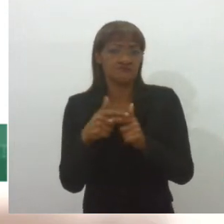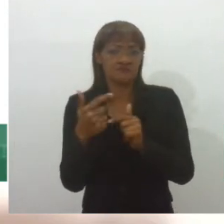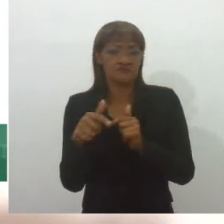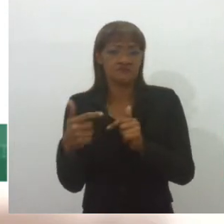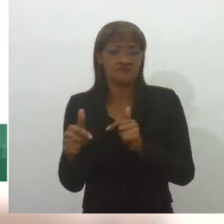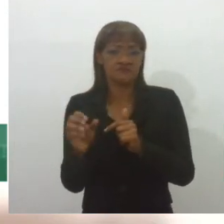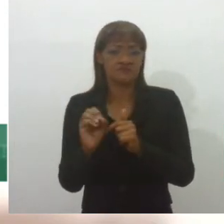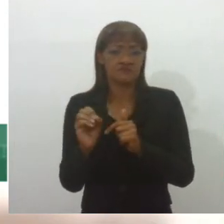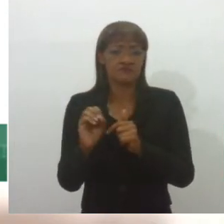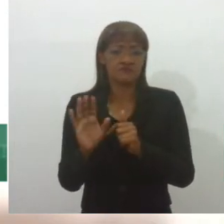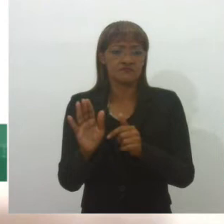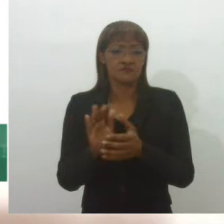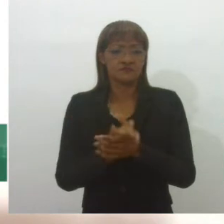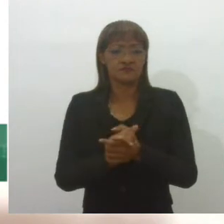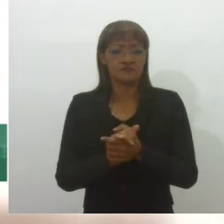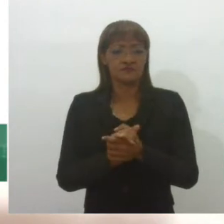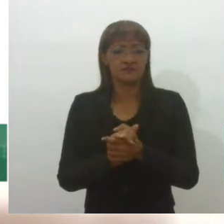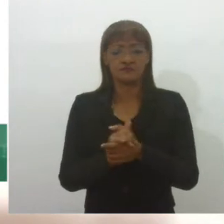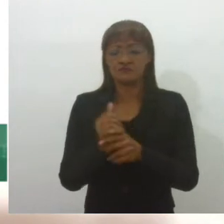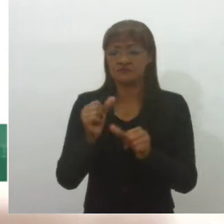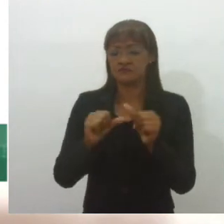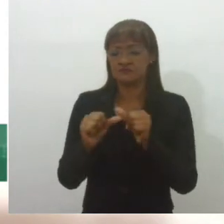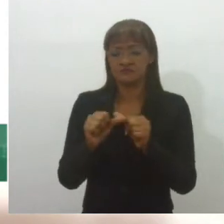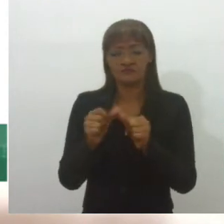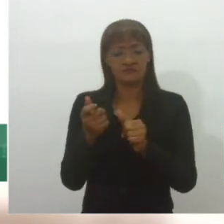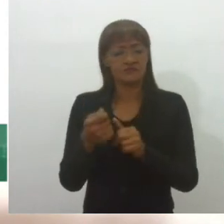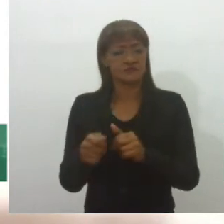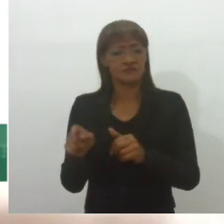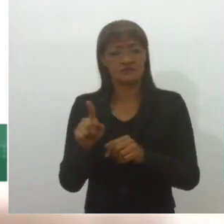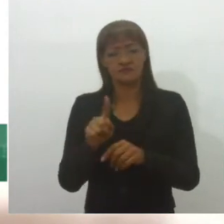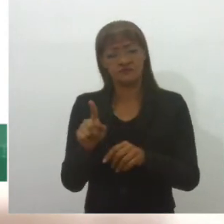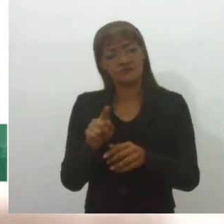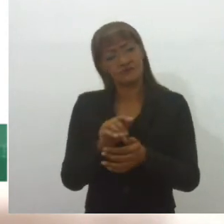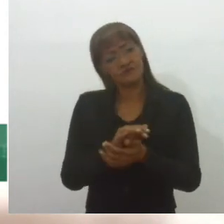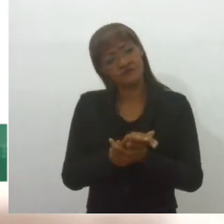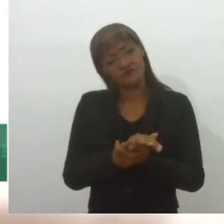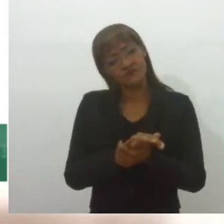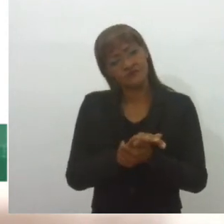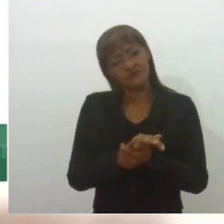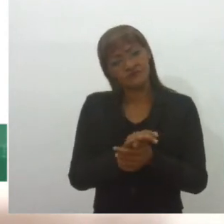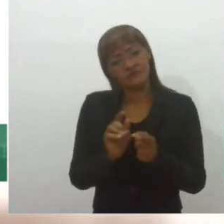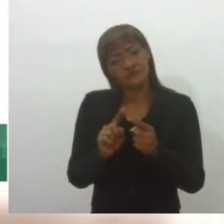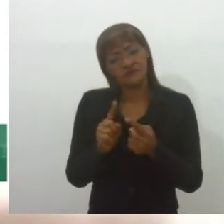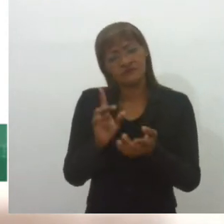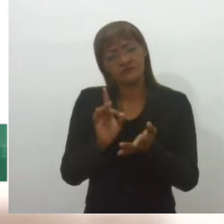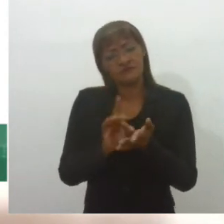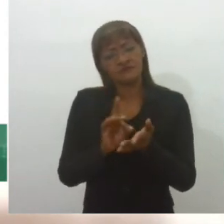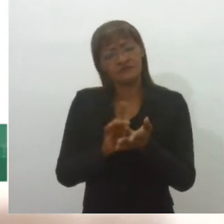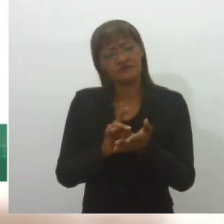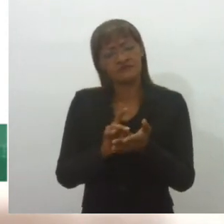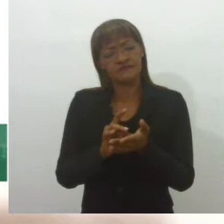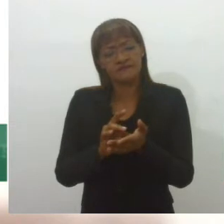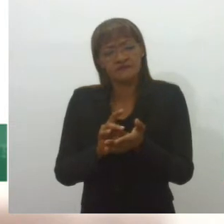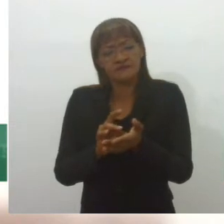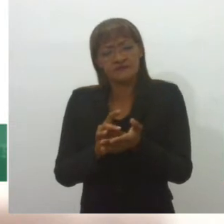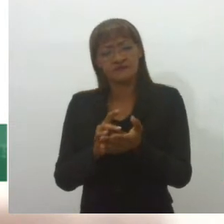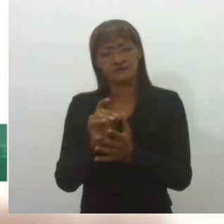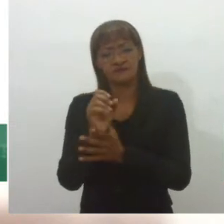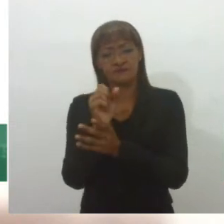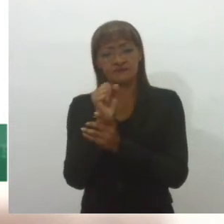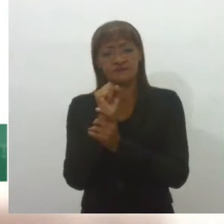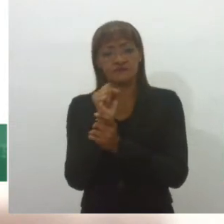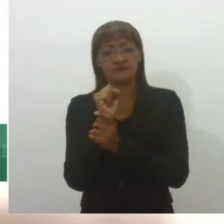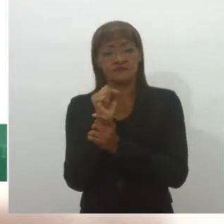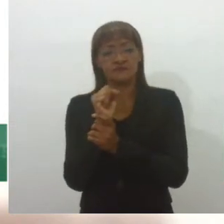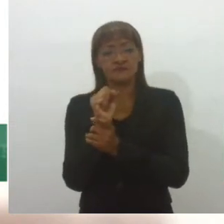feito, até porque ele, na verdade, ele assegura, né, ao consumidor final, isso foi muito bem pensado,